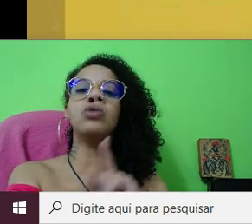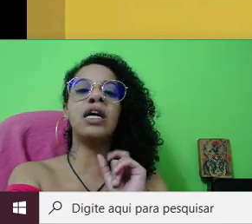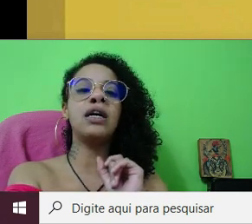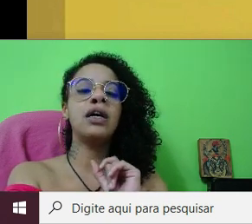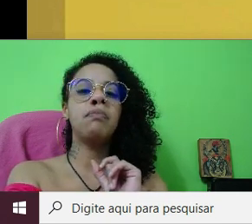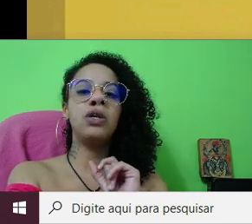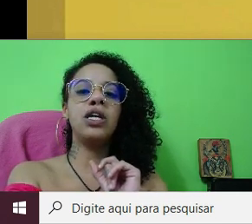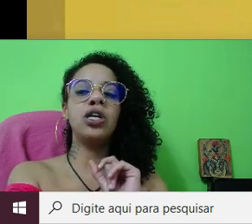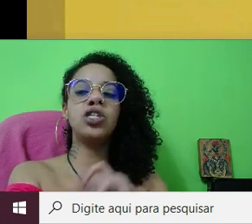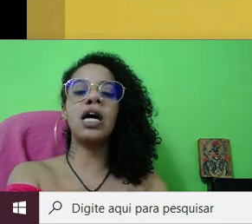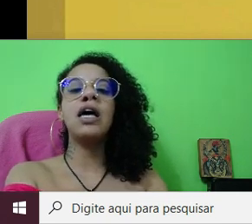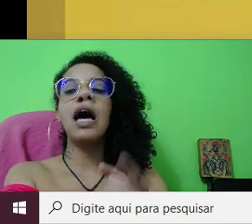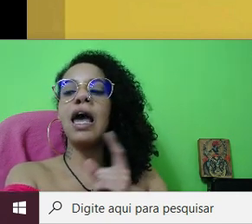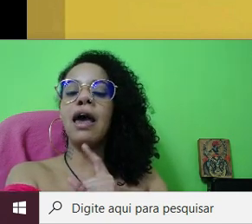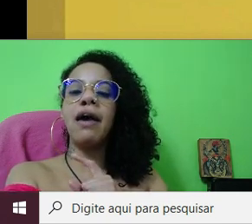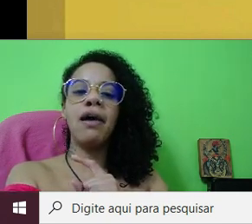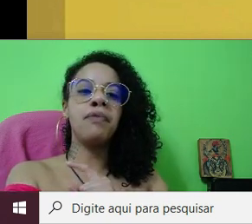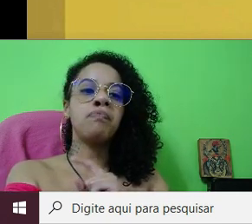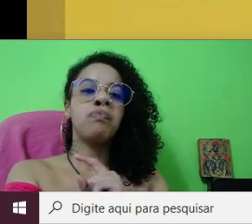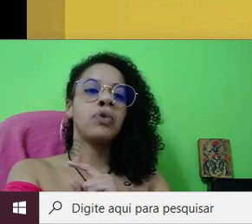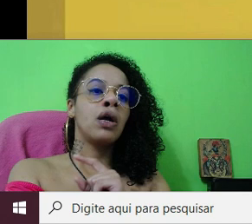de conjuntura política